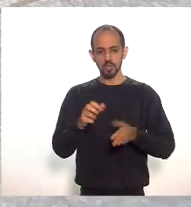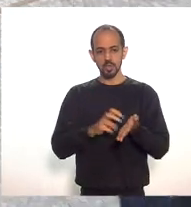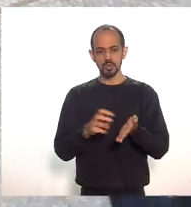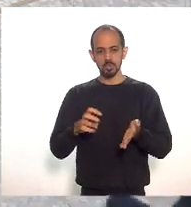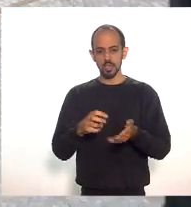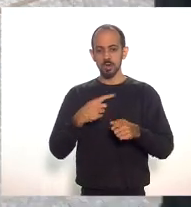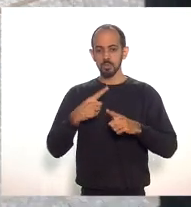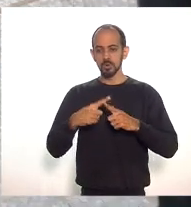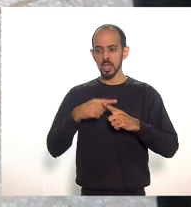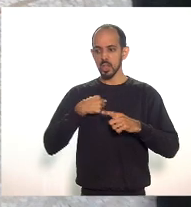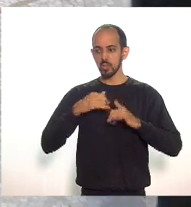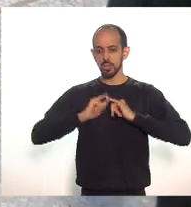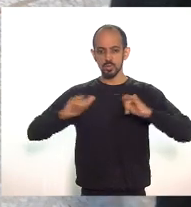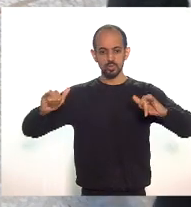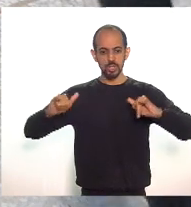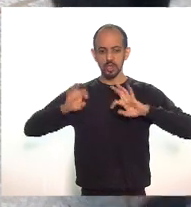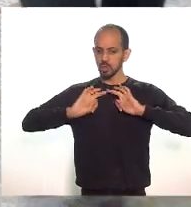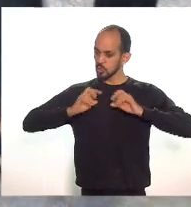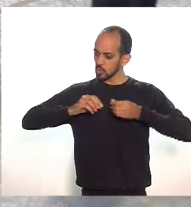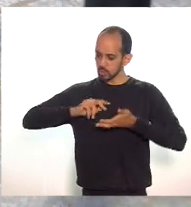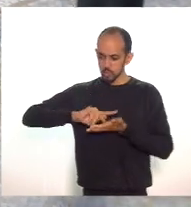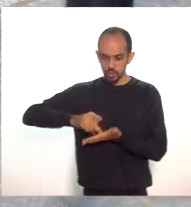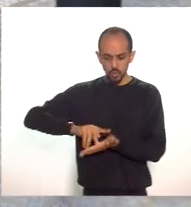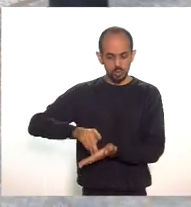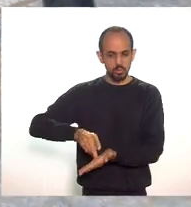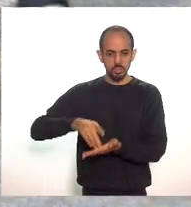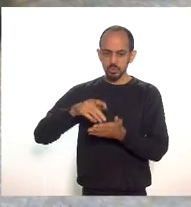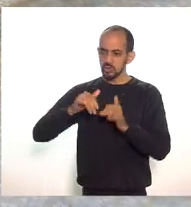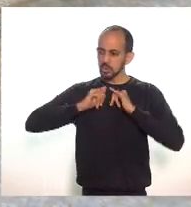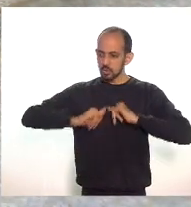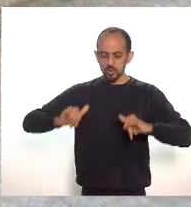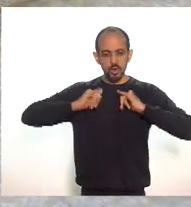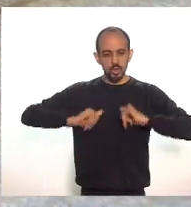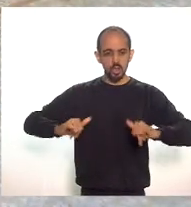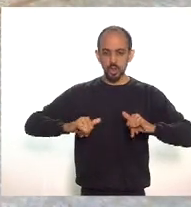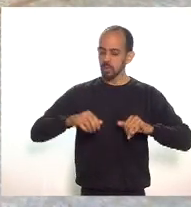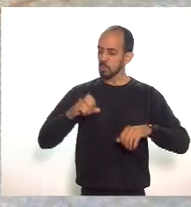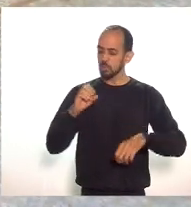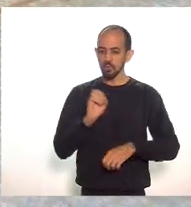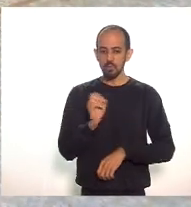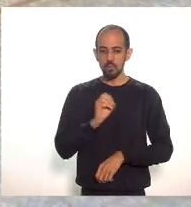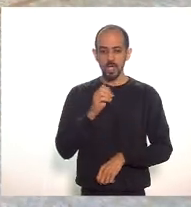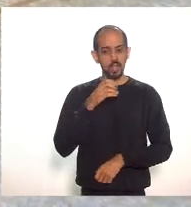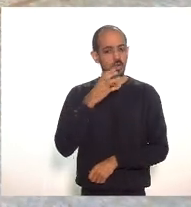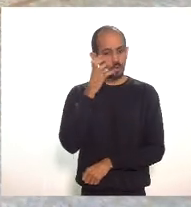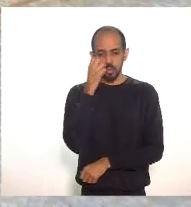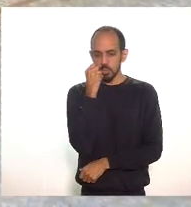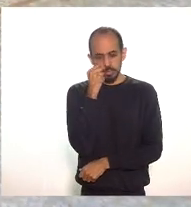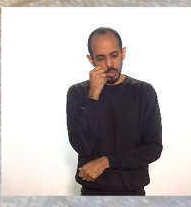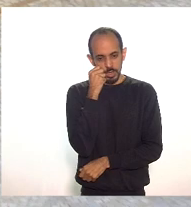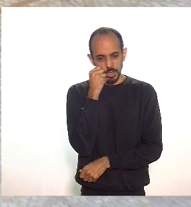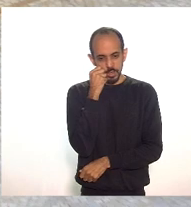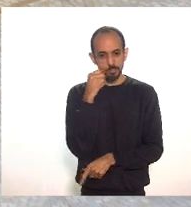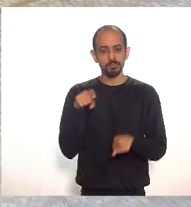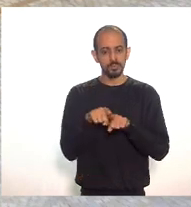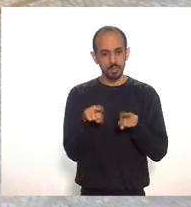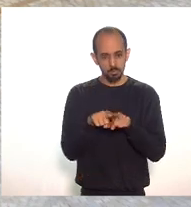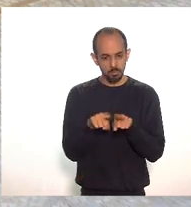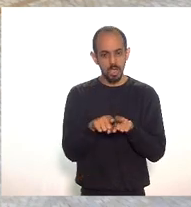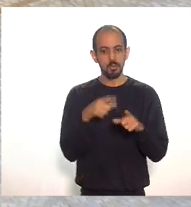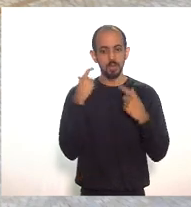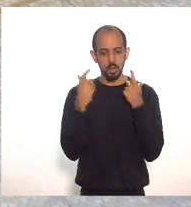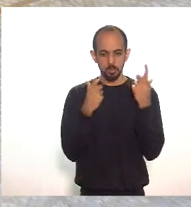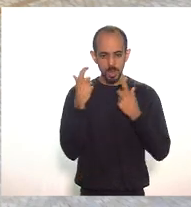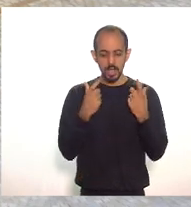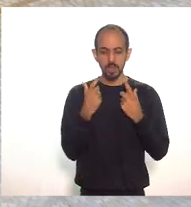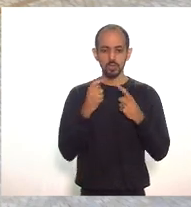condomínios ali do Entorno denunciado e que chora que ninguém dormia Além disso um chá a manta para telhado sem